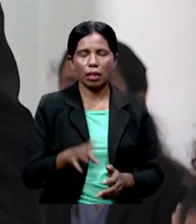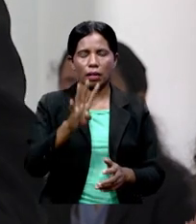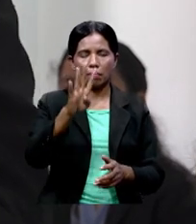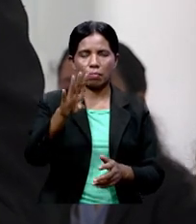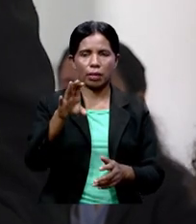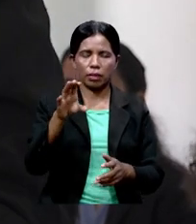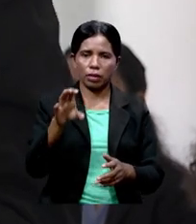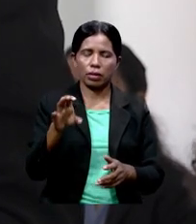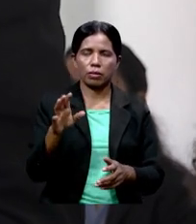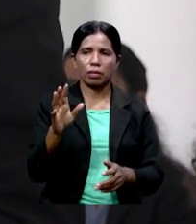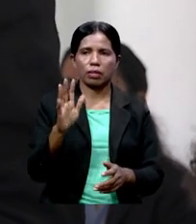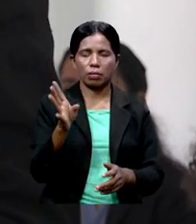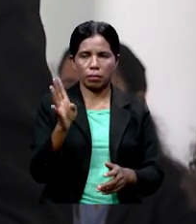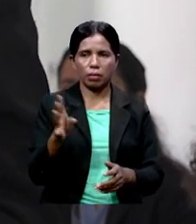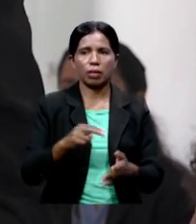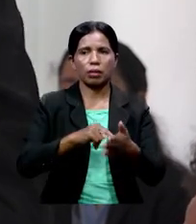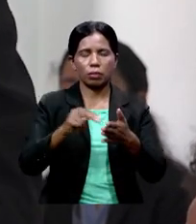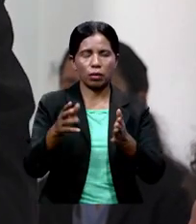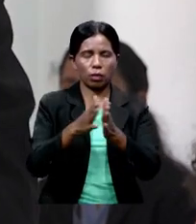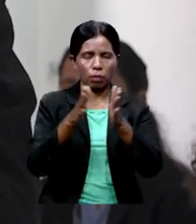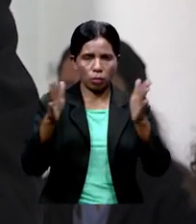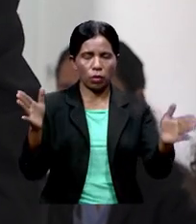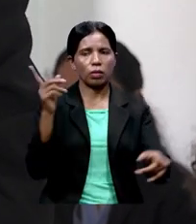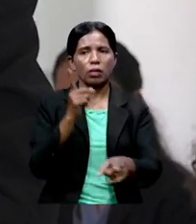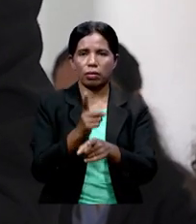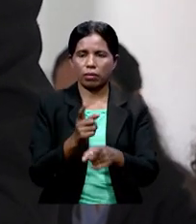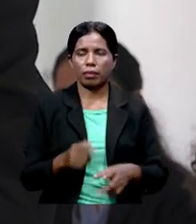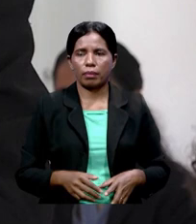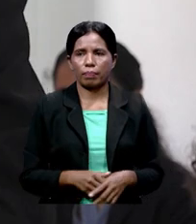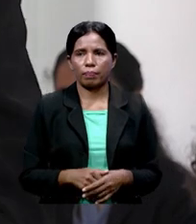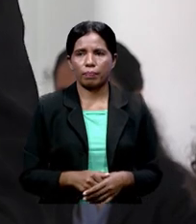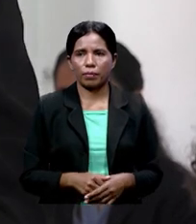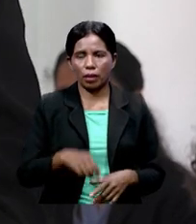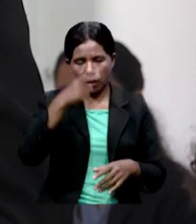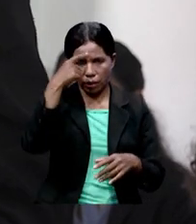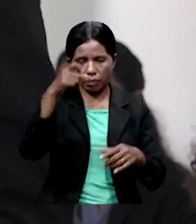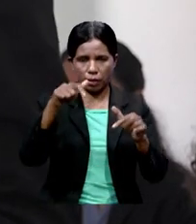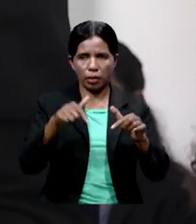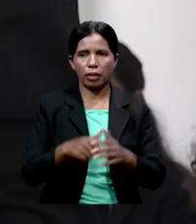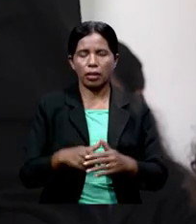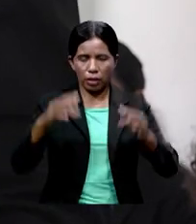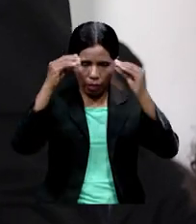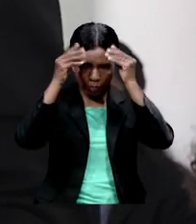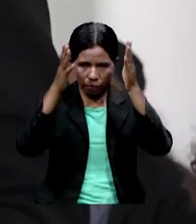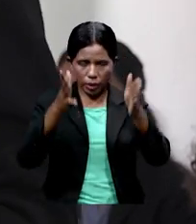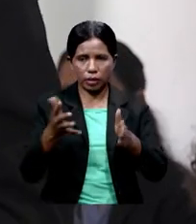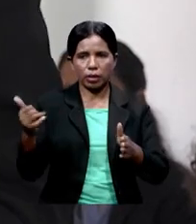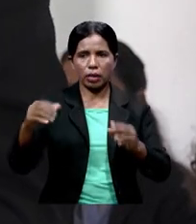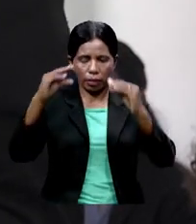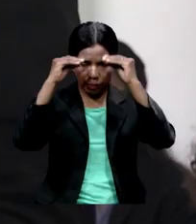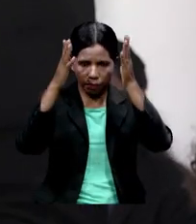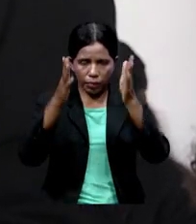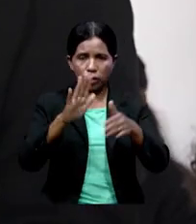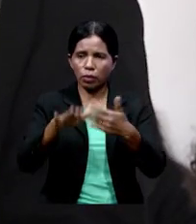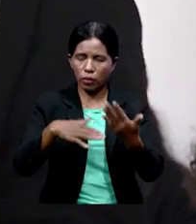mil. O número de que vota na Lima. Da maneira, menores irá, professores irá